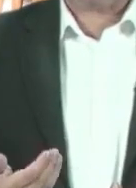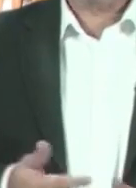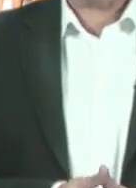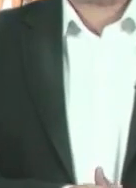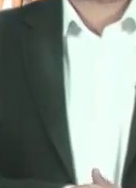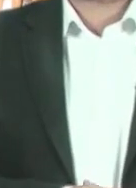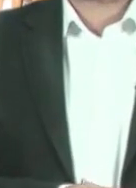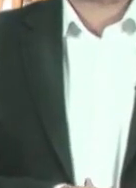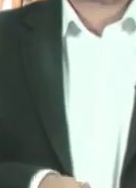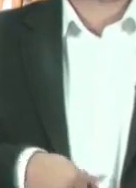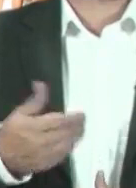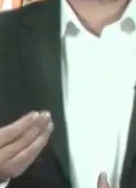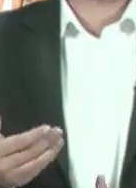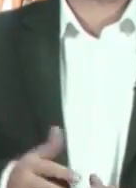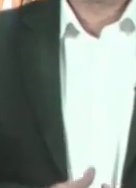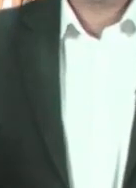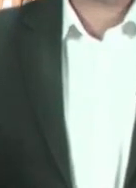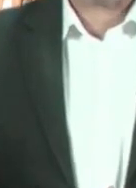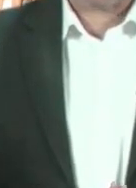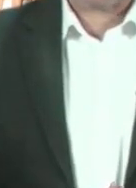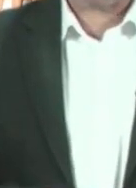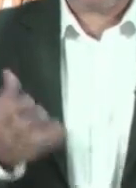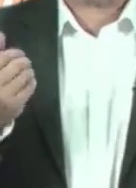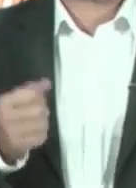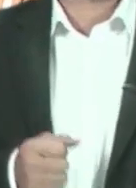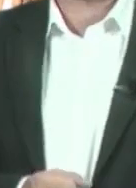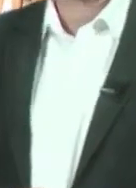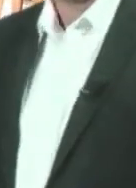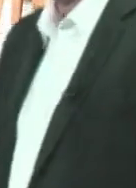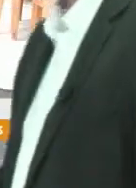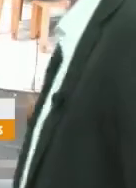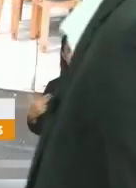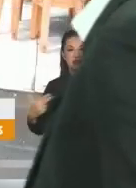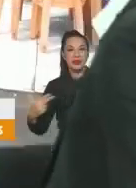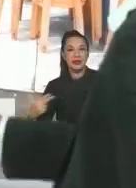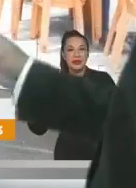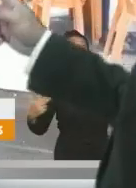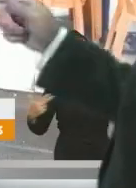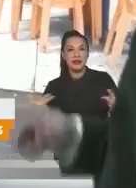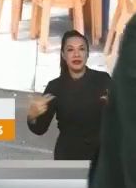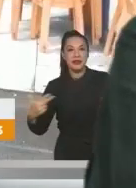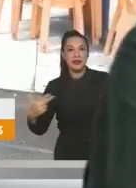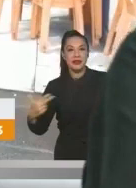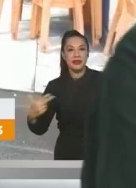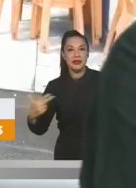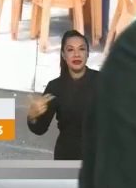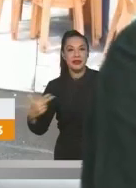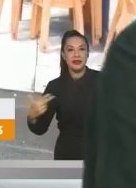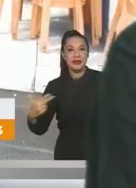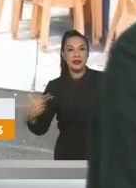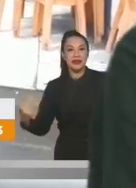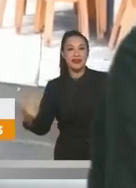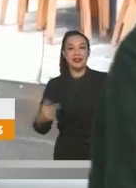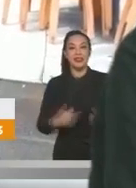continua prevalecendo em várias cidades, não só Franca. Uma reportagem muito legal, quero que você acompanhe comigo aqui no Telão da